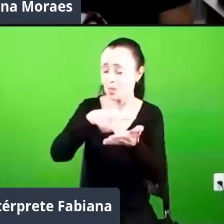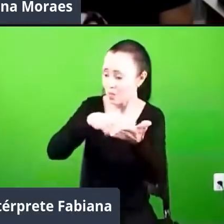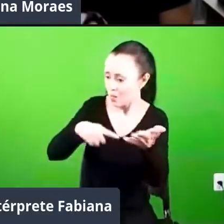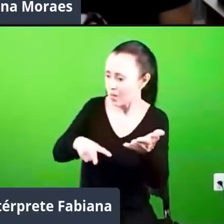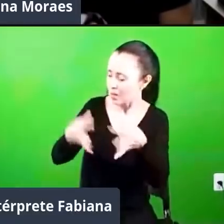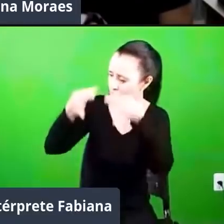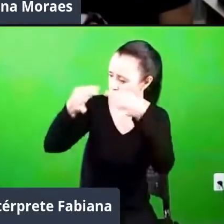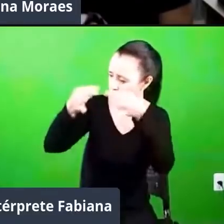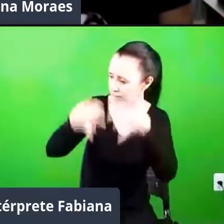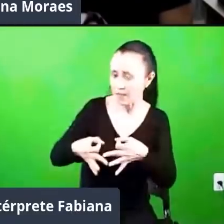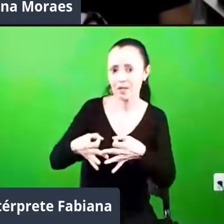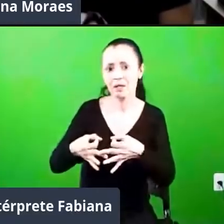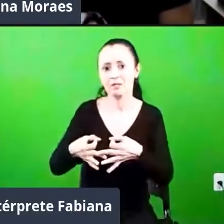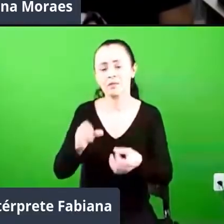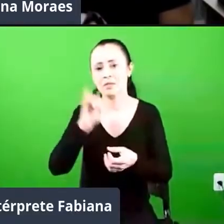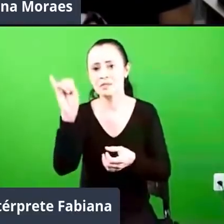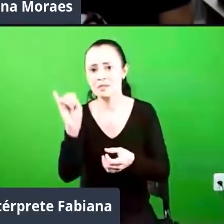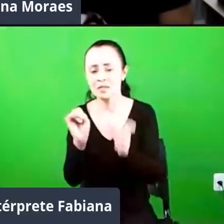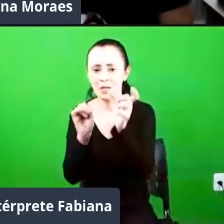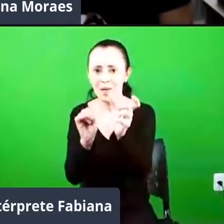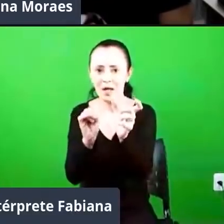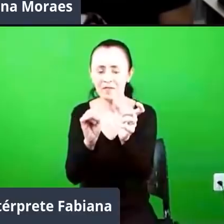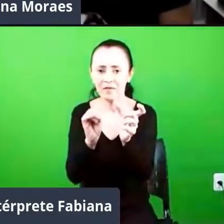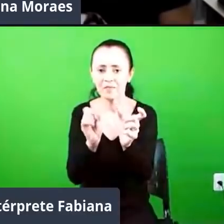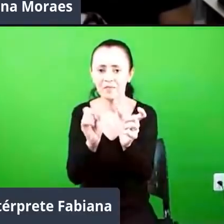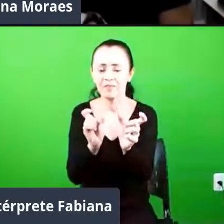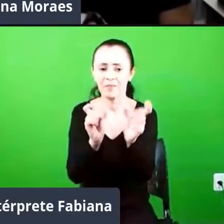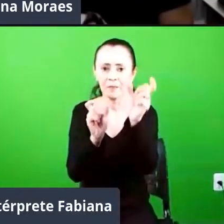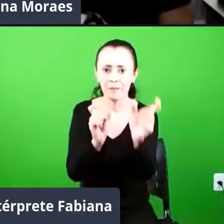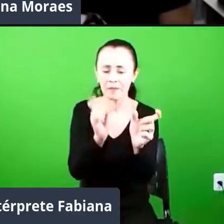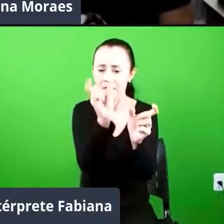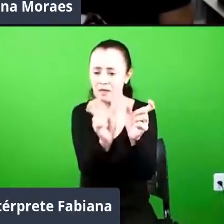na separação de sílaba ele separou corretamente ou deixou os dois R's juntos.